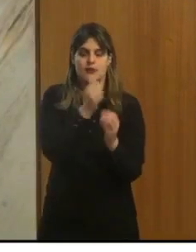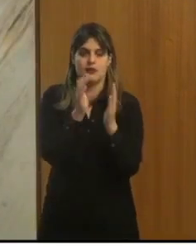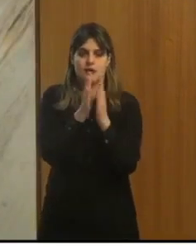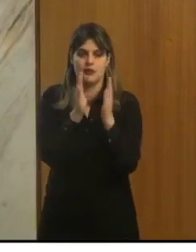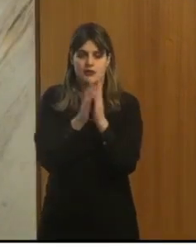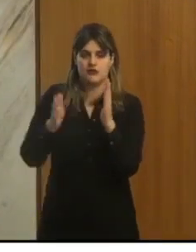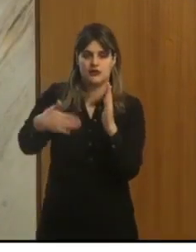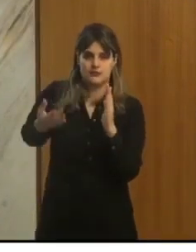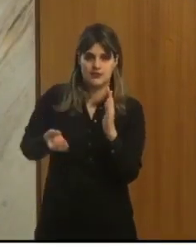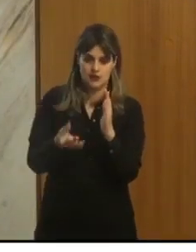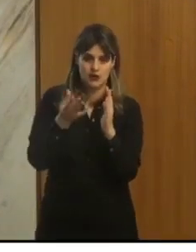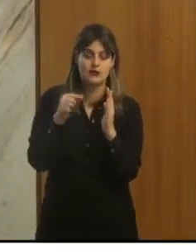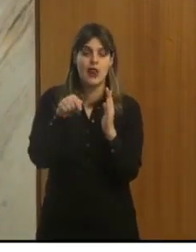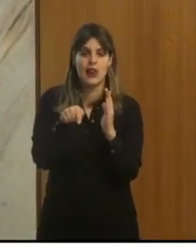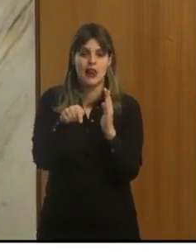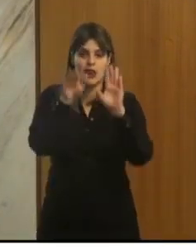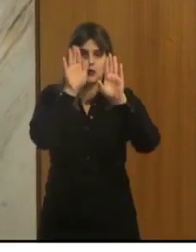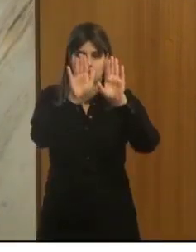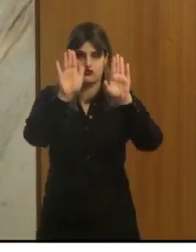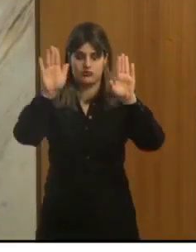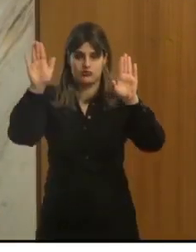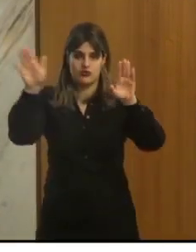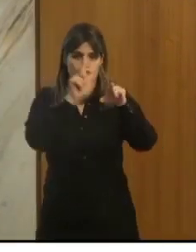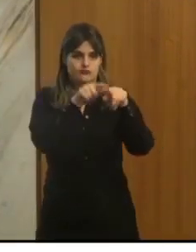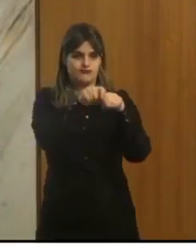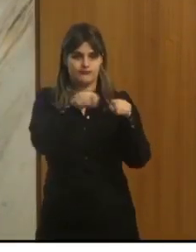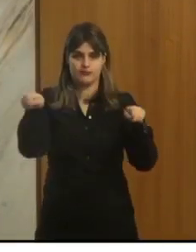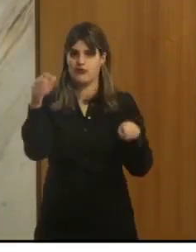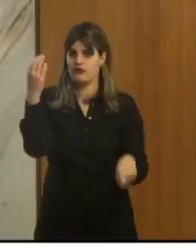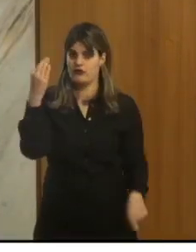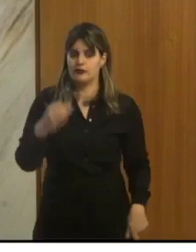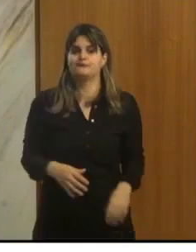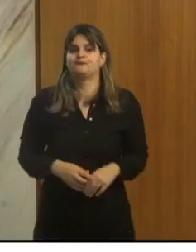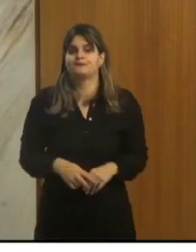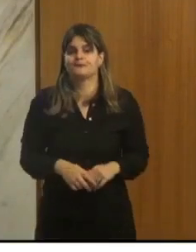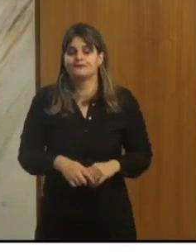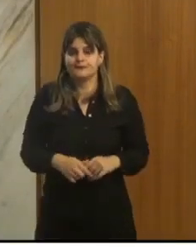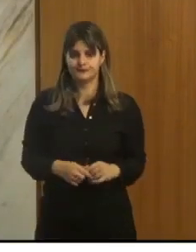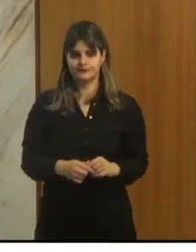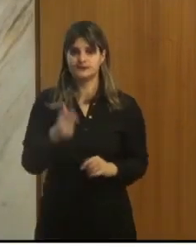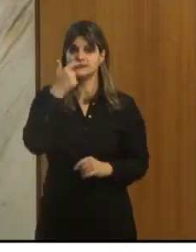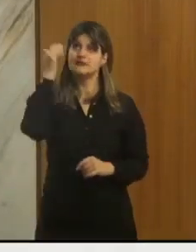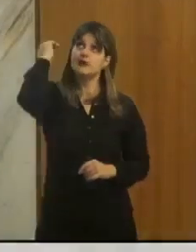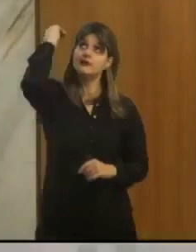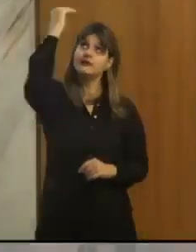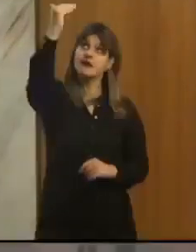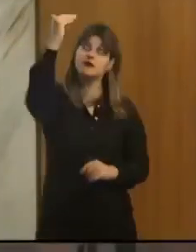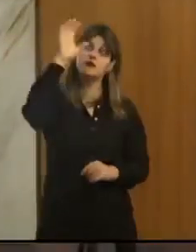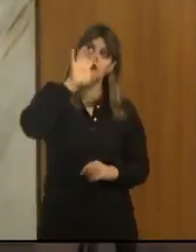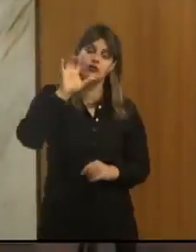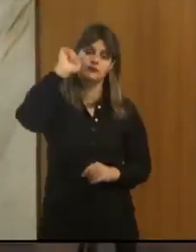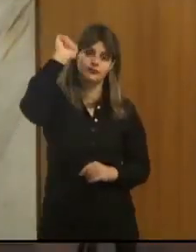da Misericórdia, onde ficaram expostos durante a exposição. Portanto, um teto mudéjar, os